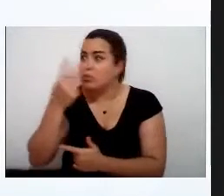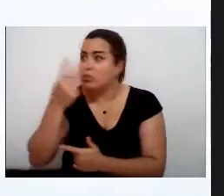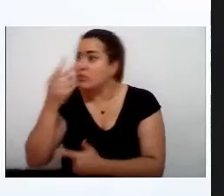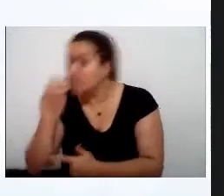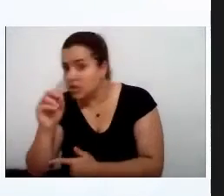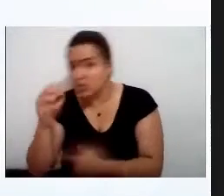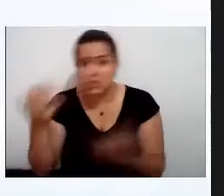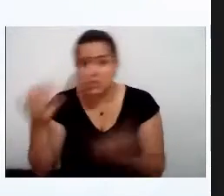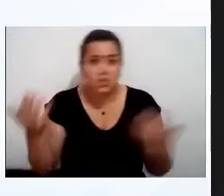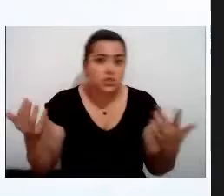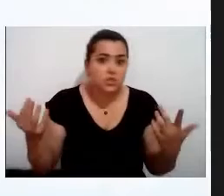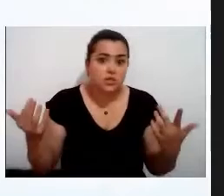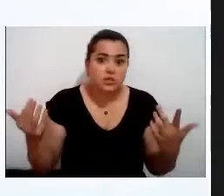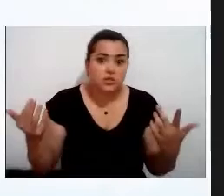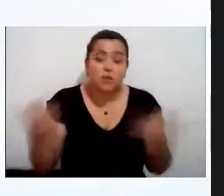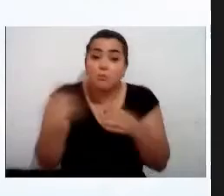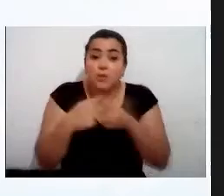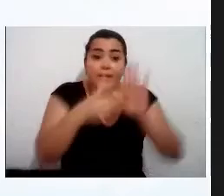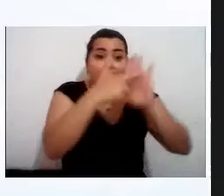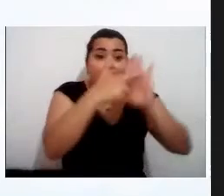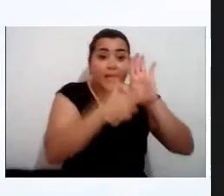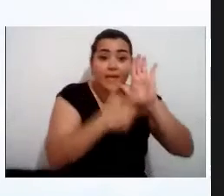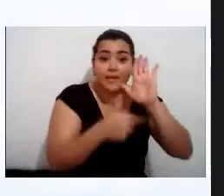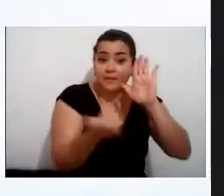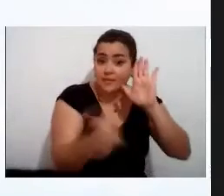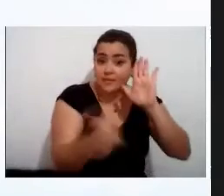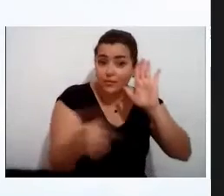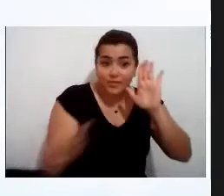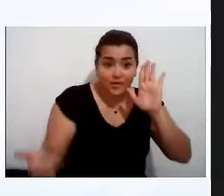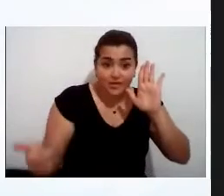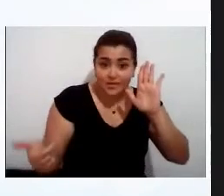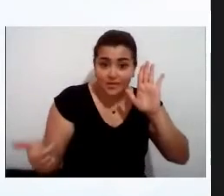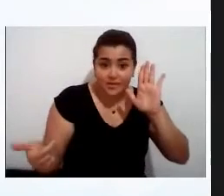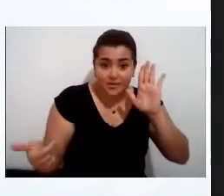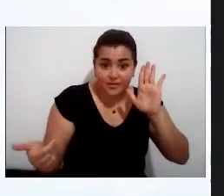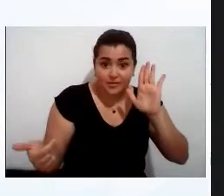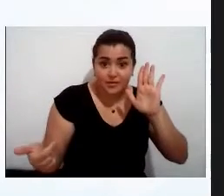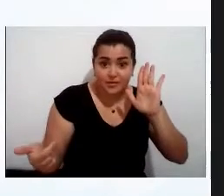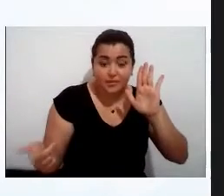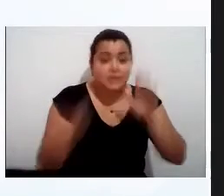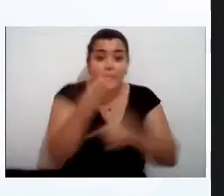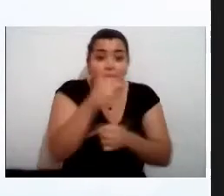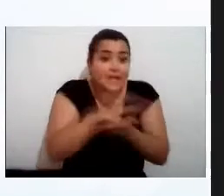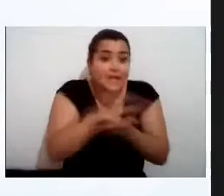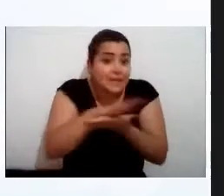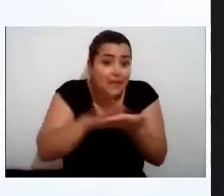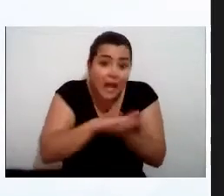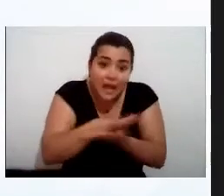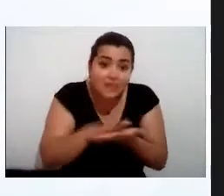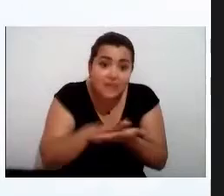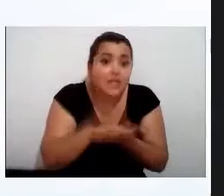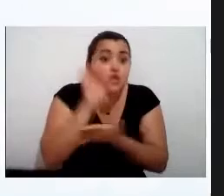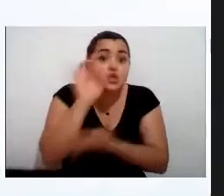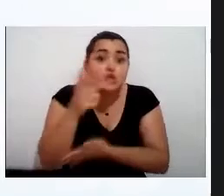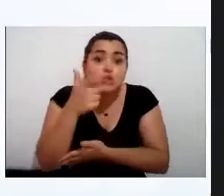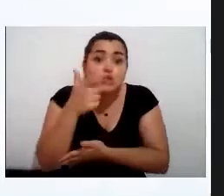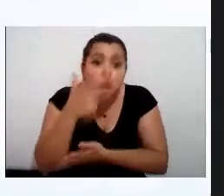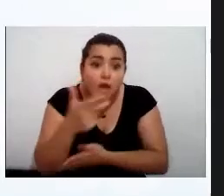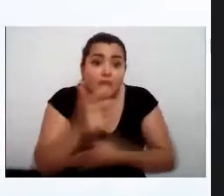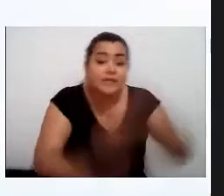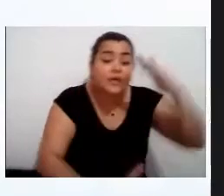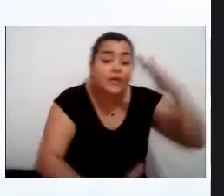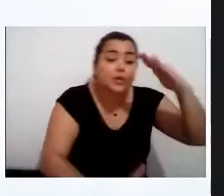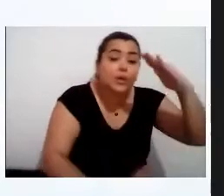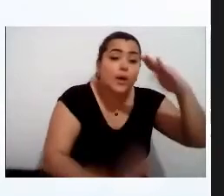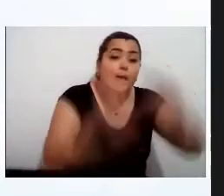condição de trabalho, porque não há um regramento, não há limite, não há um piso salarial, nada, só diz que o empregador pode contratar, não define quais